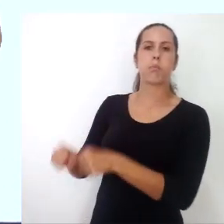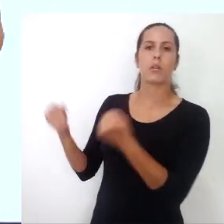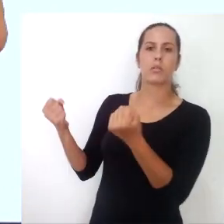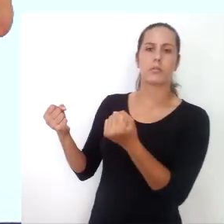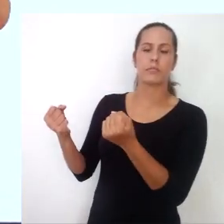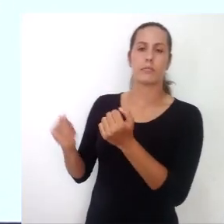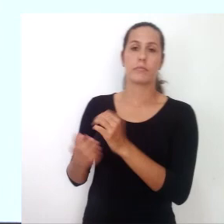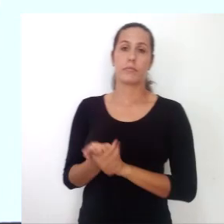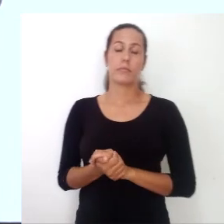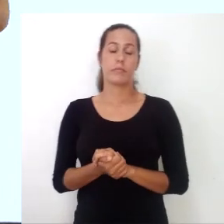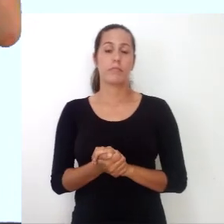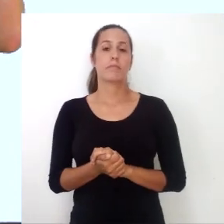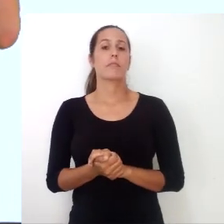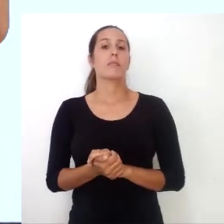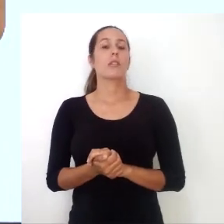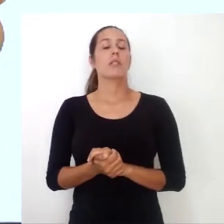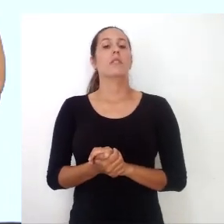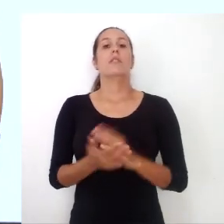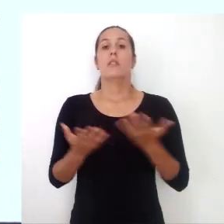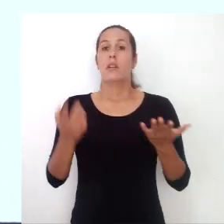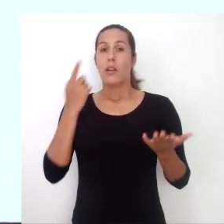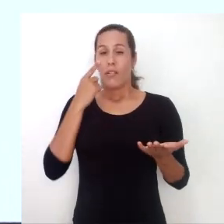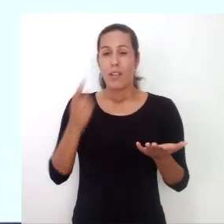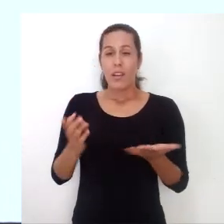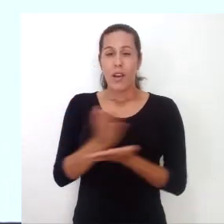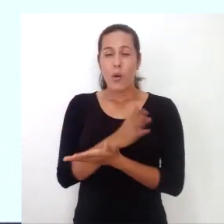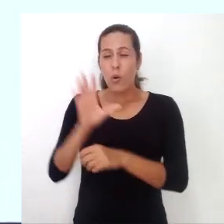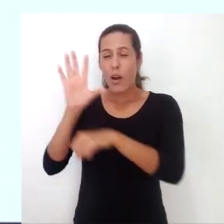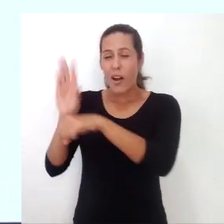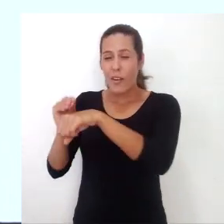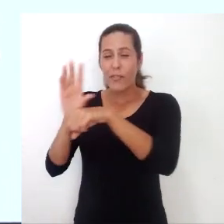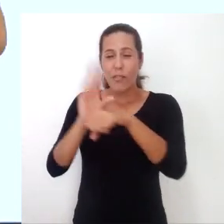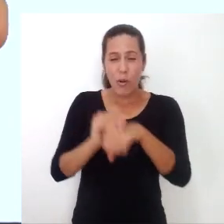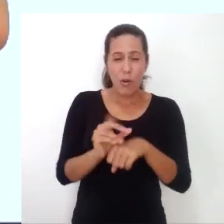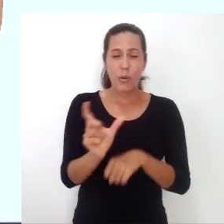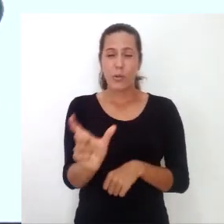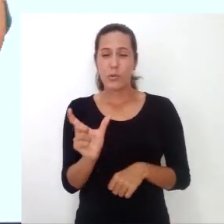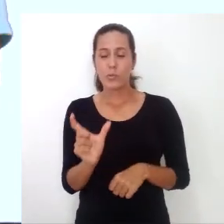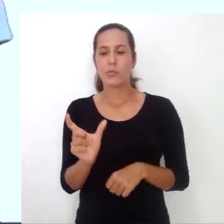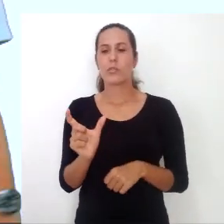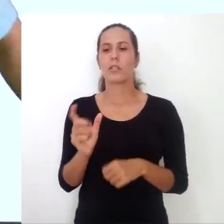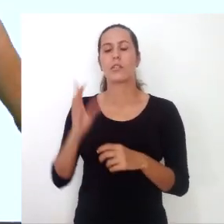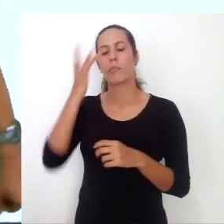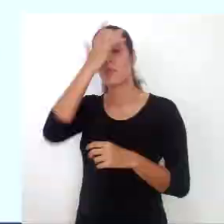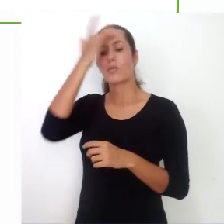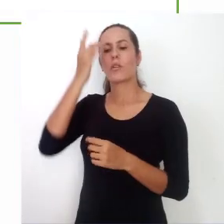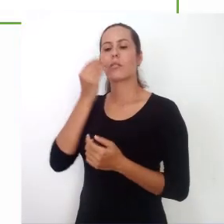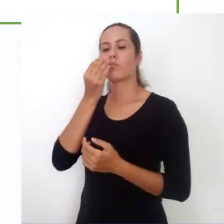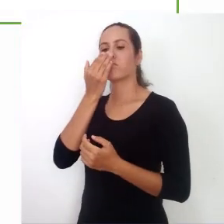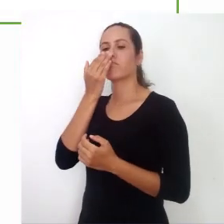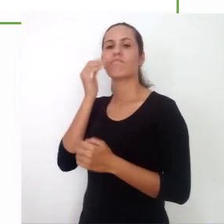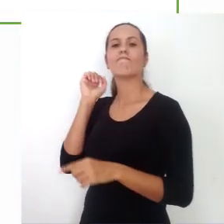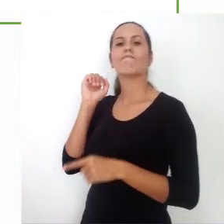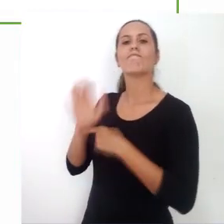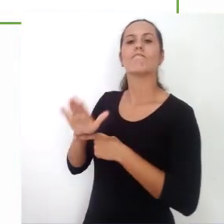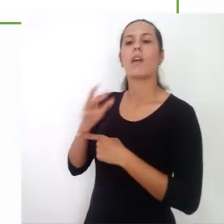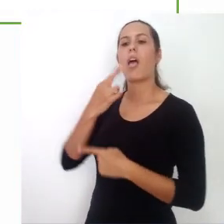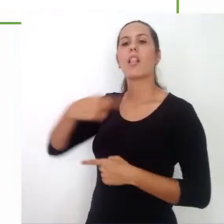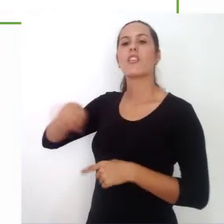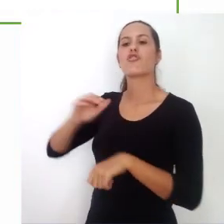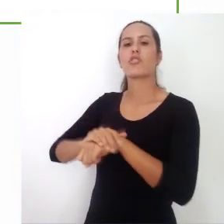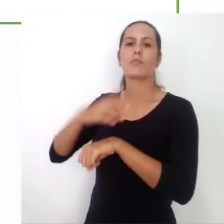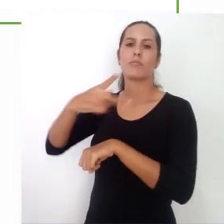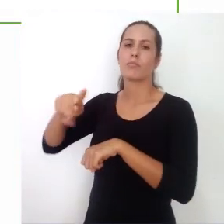você vê justamente que são cenas de intolerância. Outro ponto importante é o seguinte: grande parte